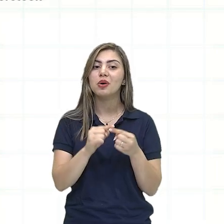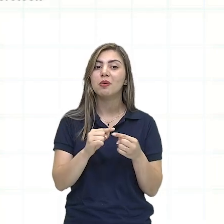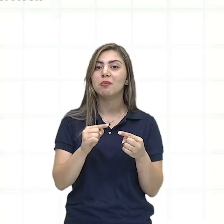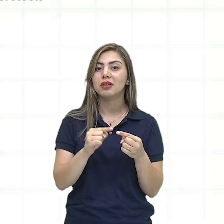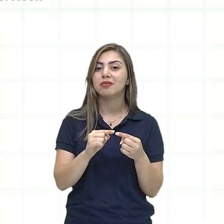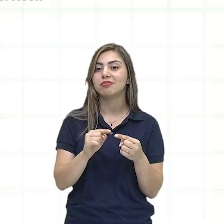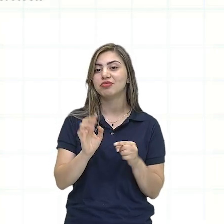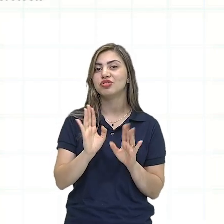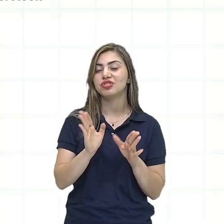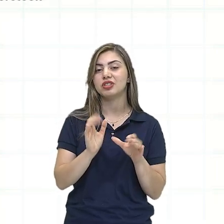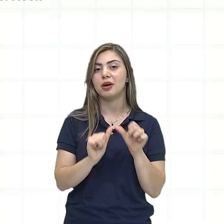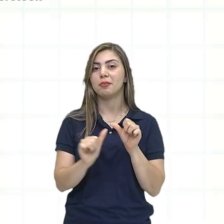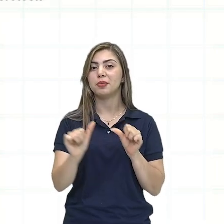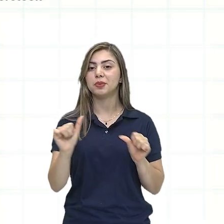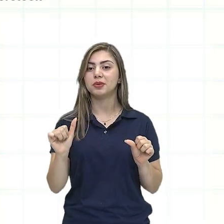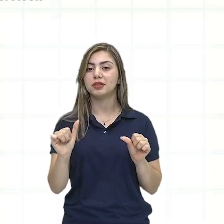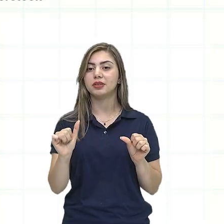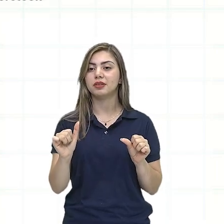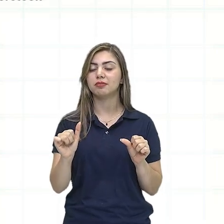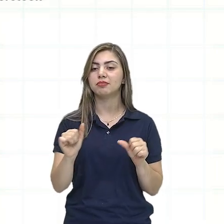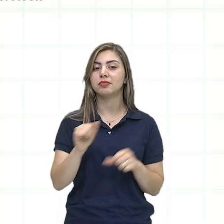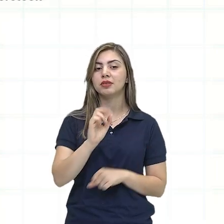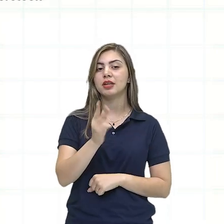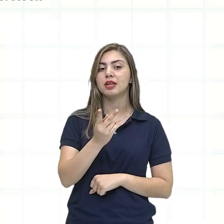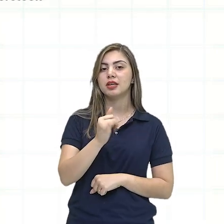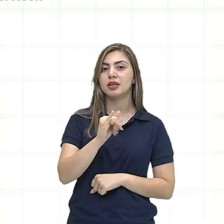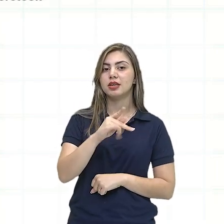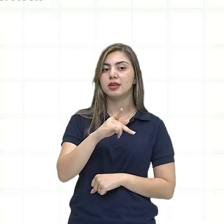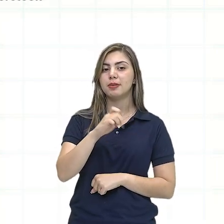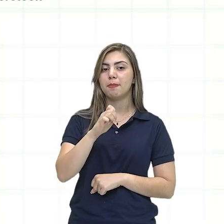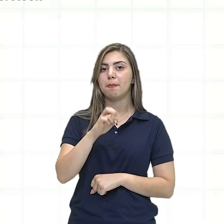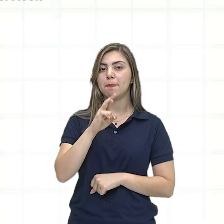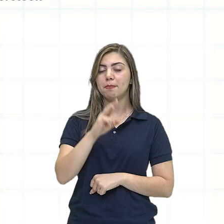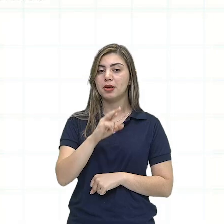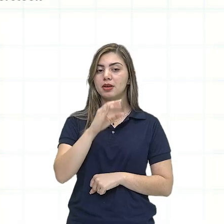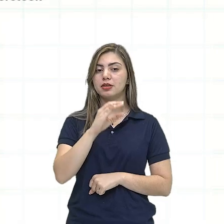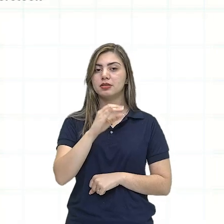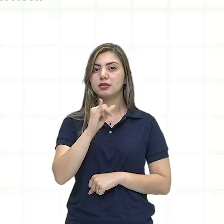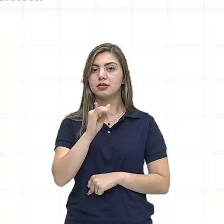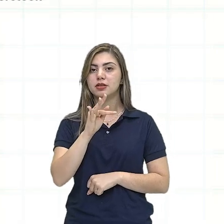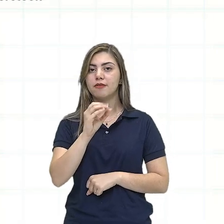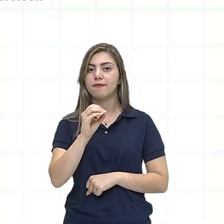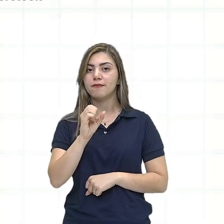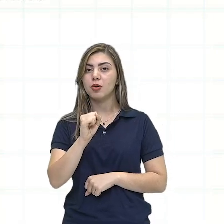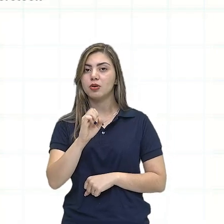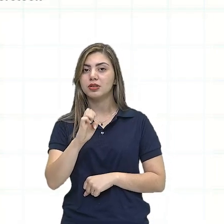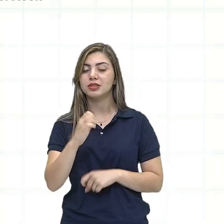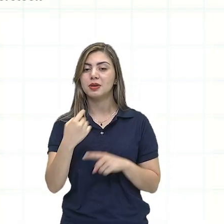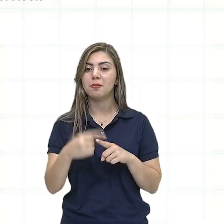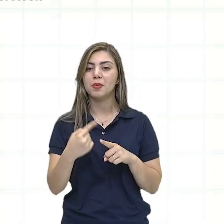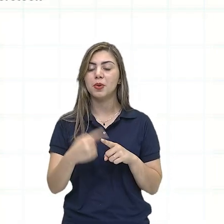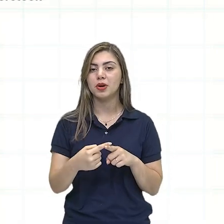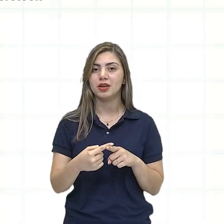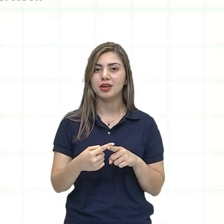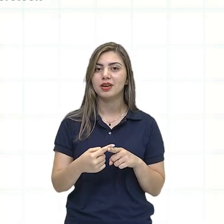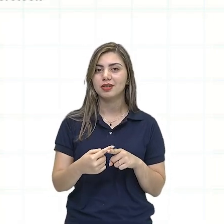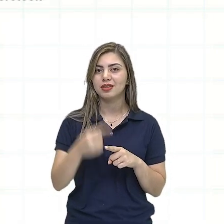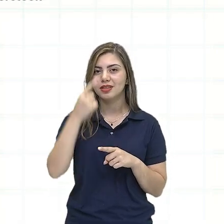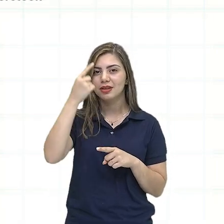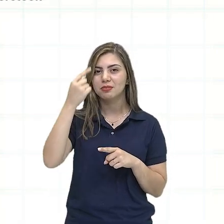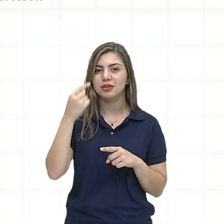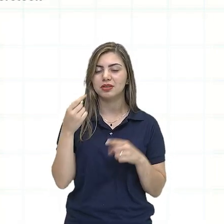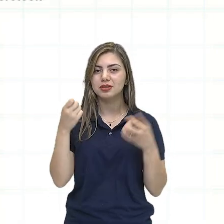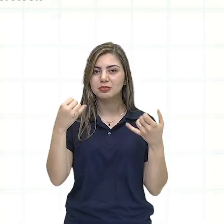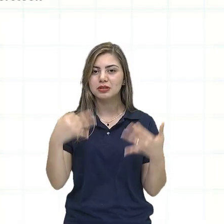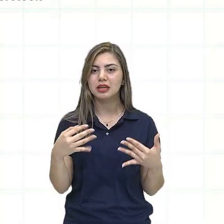aqui, ó, antes da palavrinha cifose, o hiper, porque aumentou a